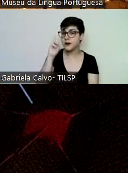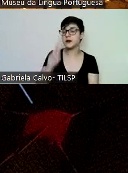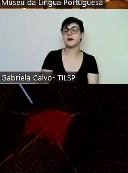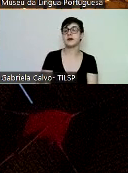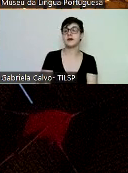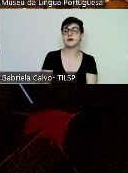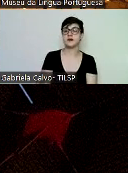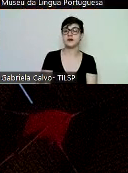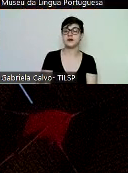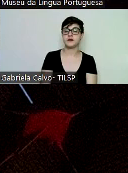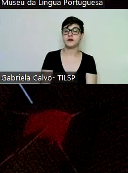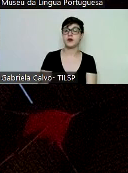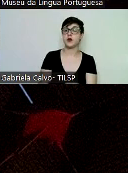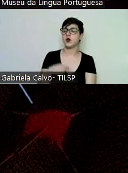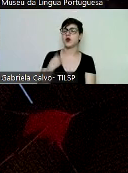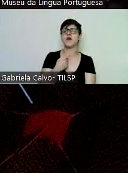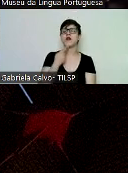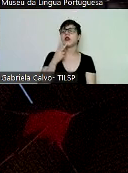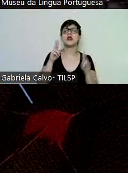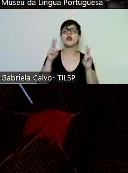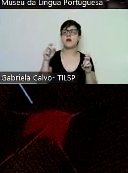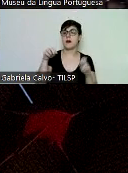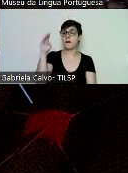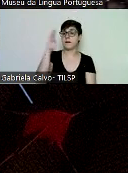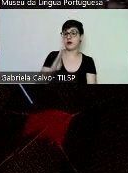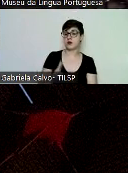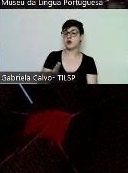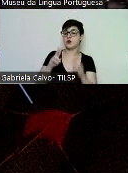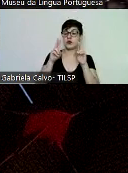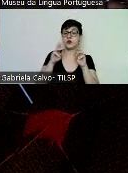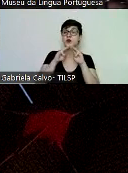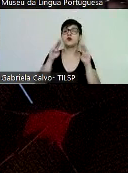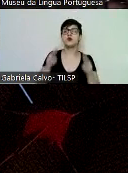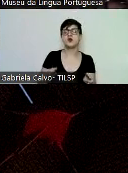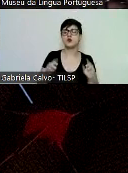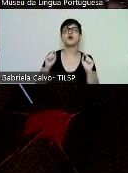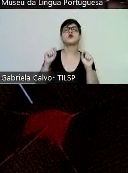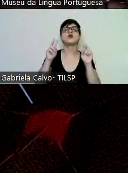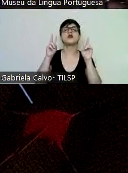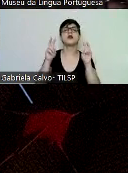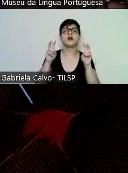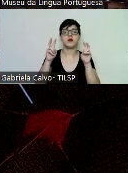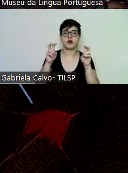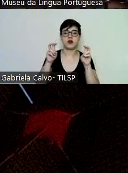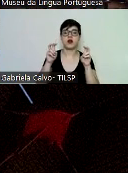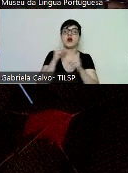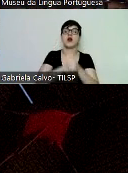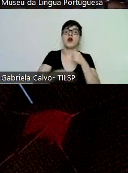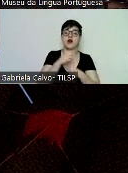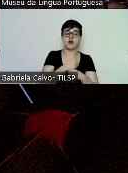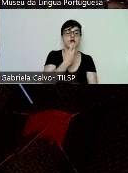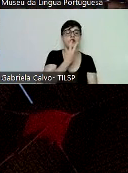É bom lembrar que quando a gente está falando de Museu no Brasil a gente está falando de em pesquisas em 2018 em